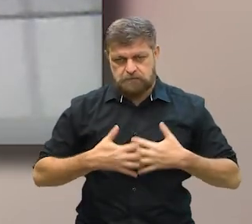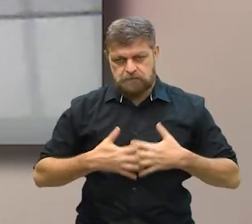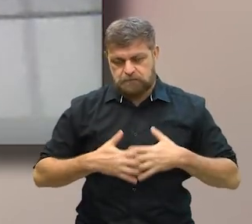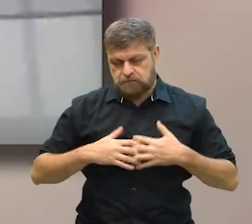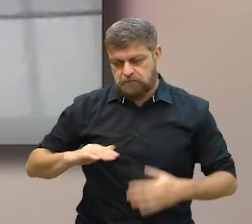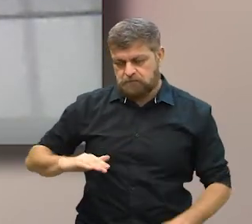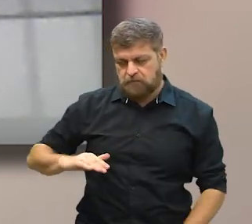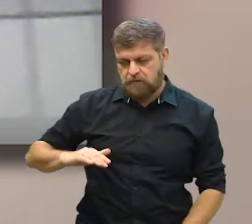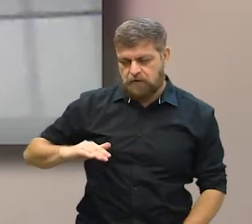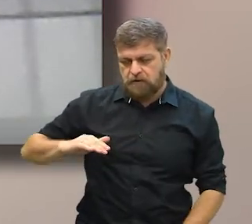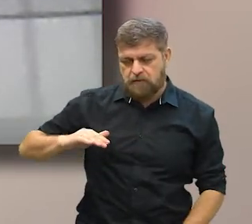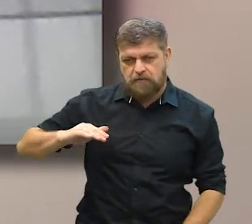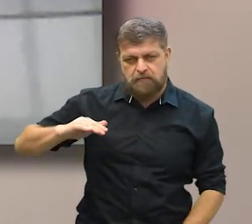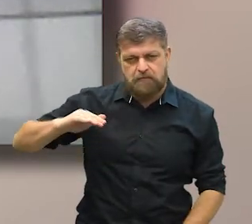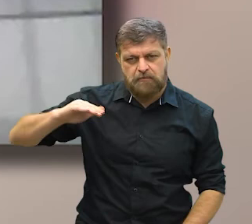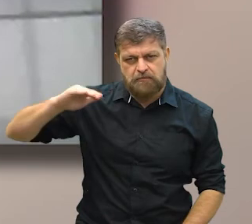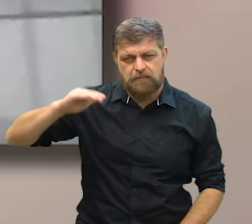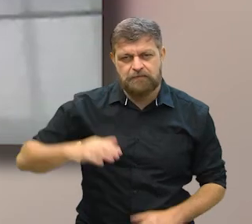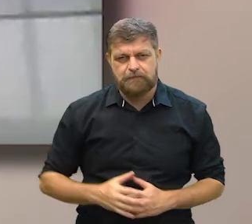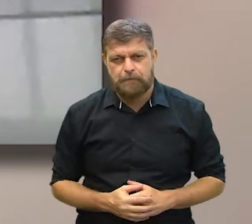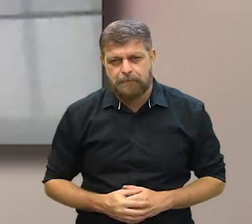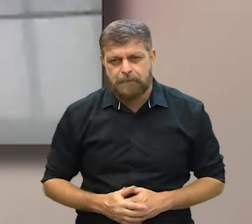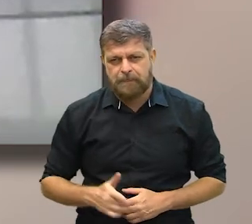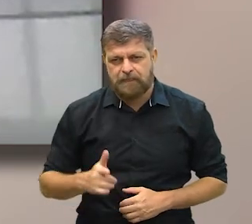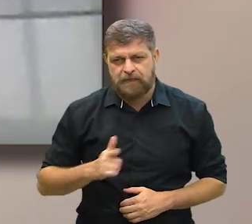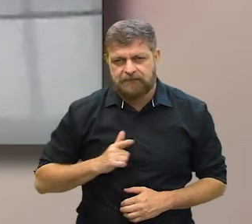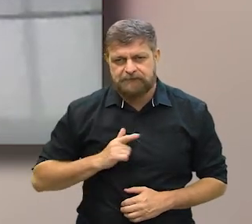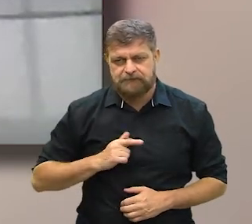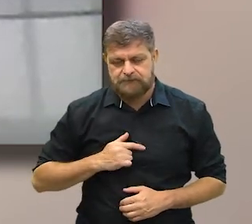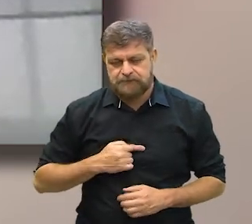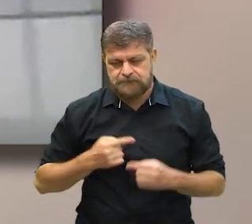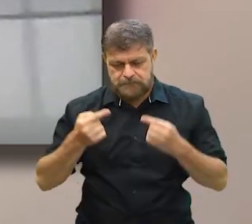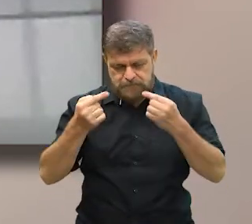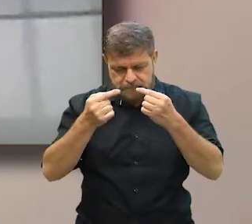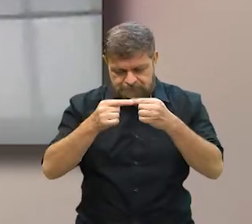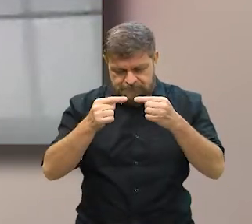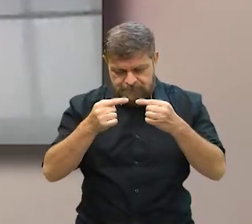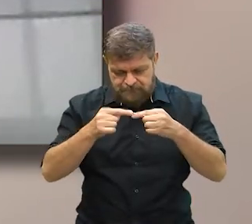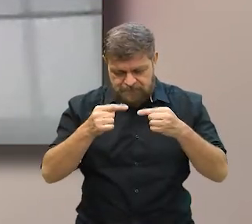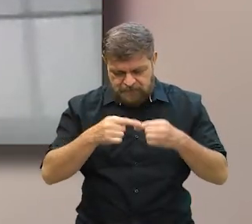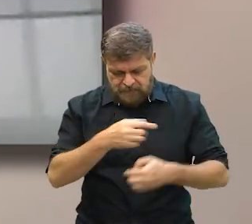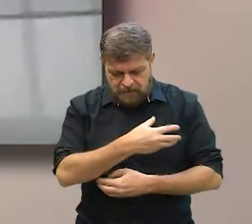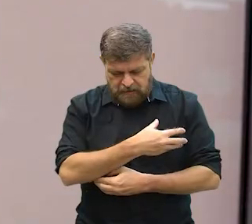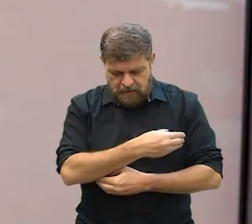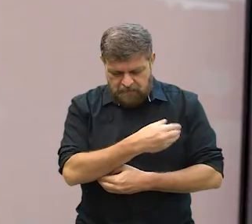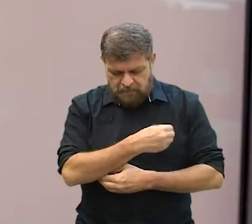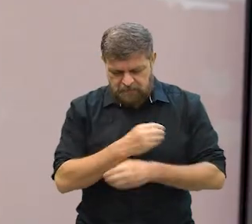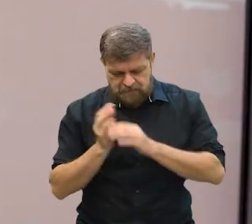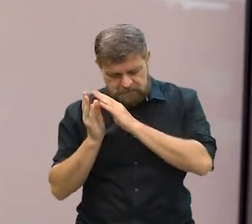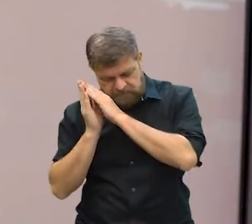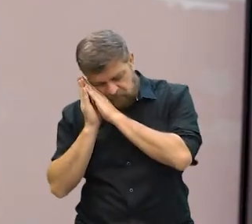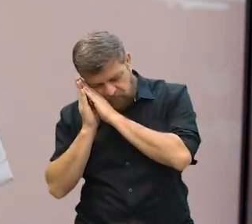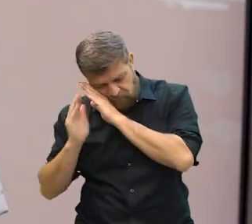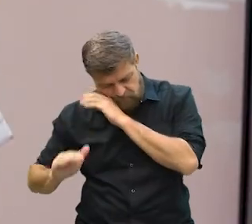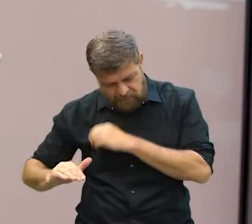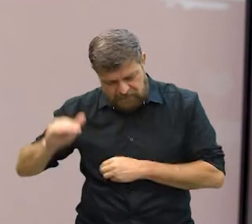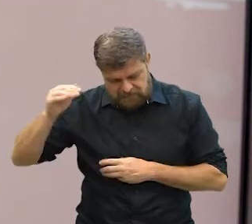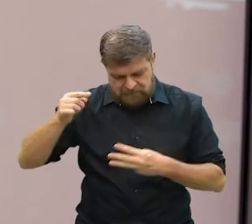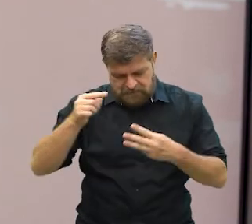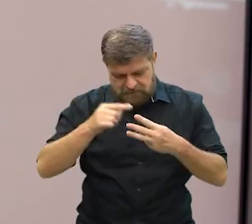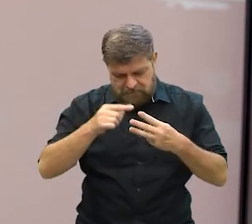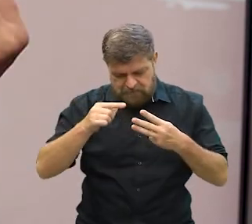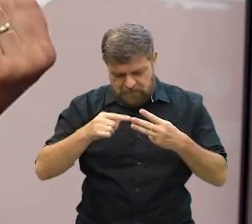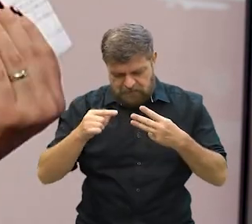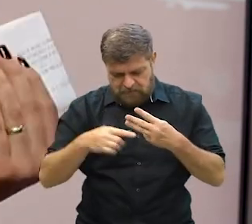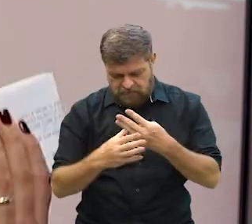sono para sintetizar a quantidade adequada, necessária de hormônio de crescimento. Então acaba uma coisa estando ligando